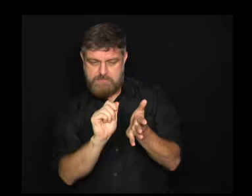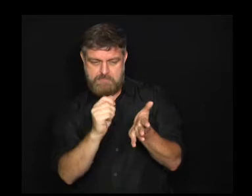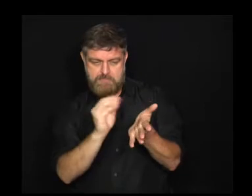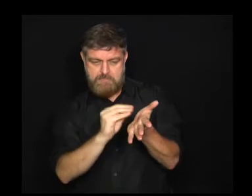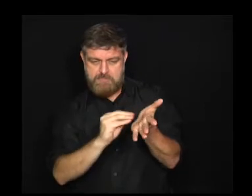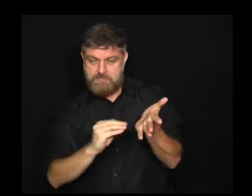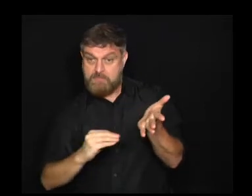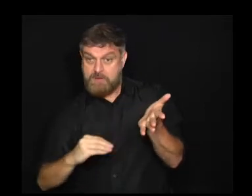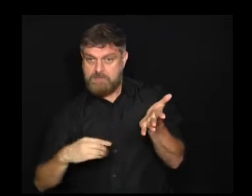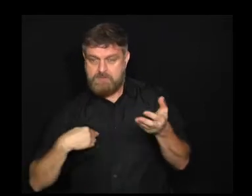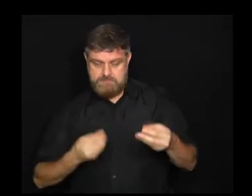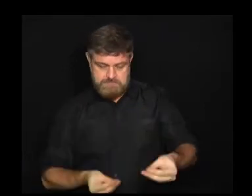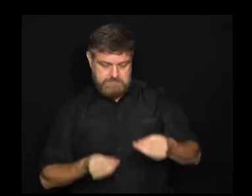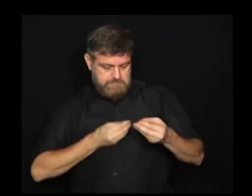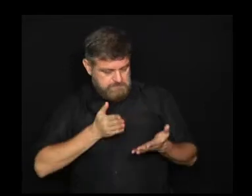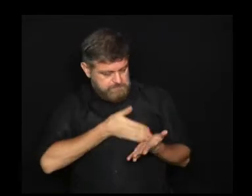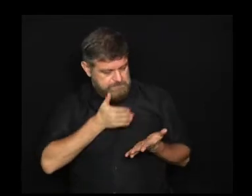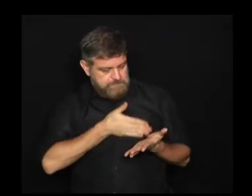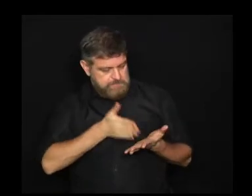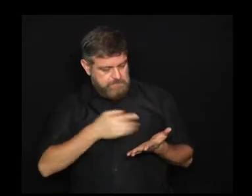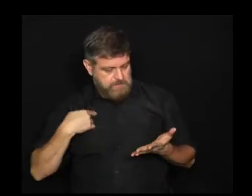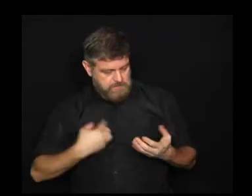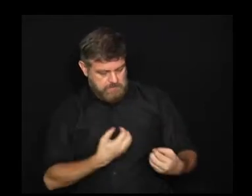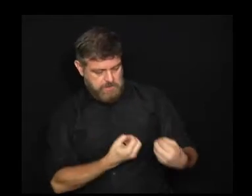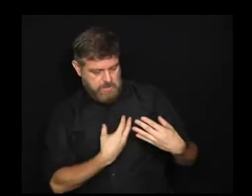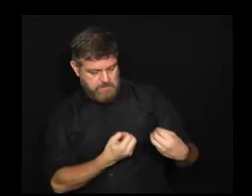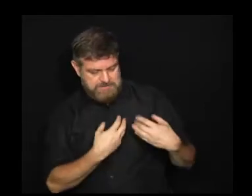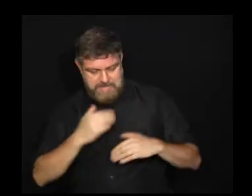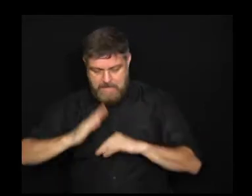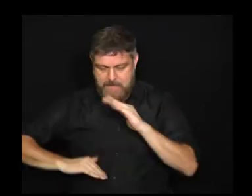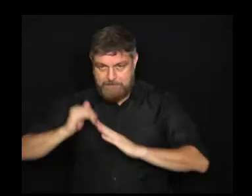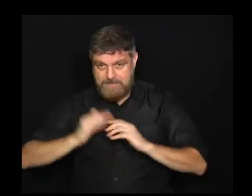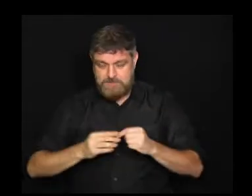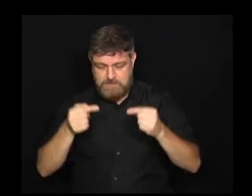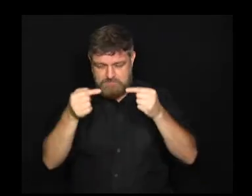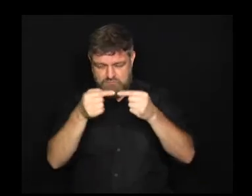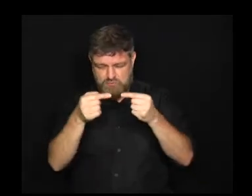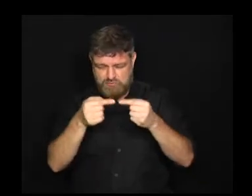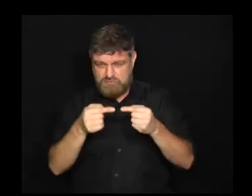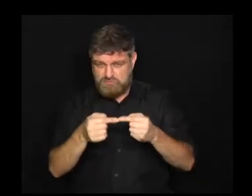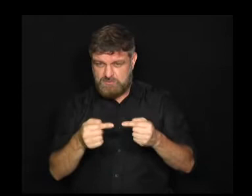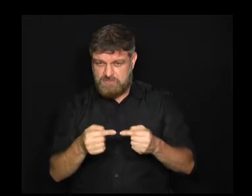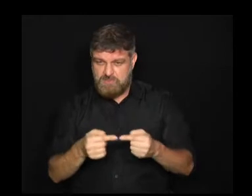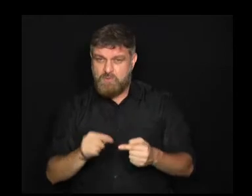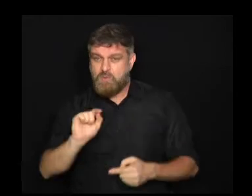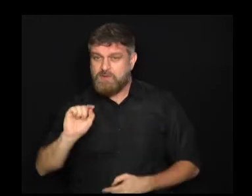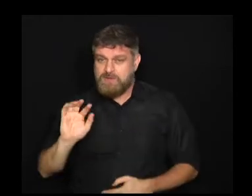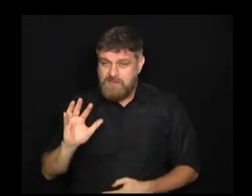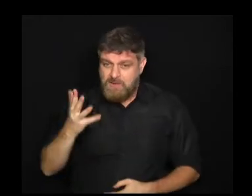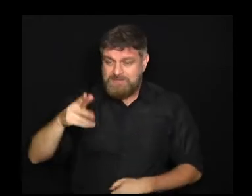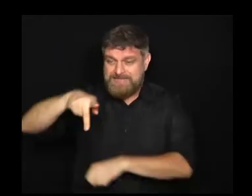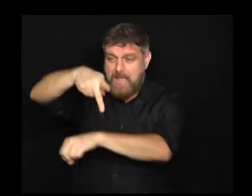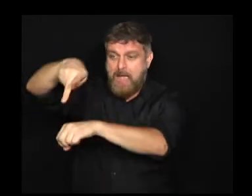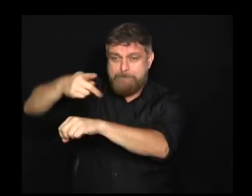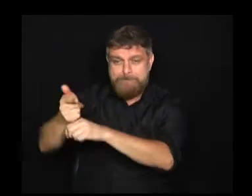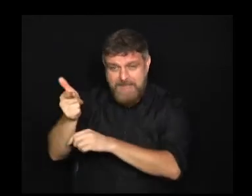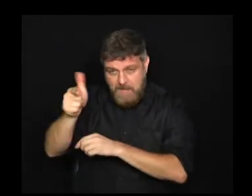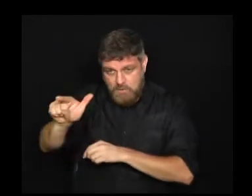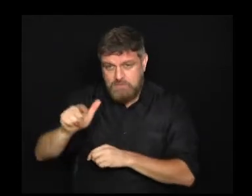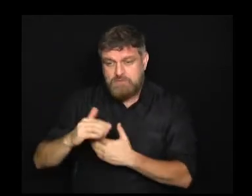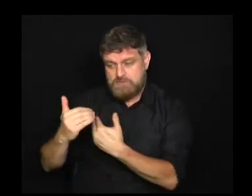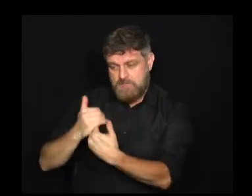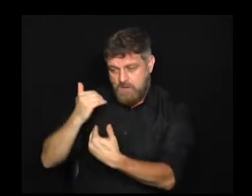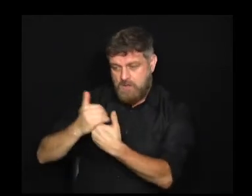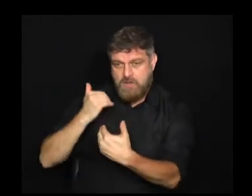está norteando todas as ações. Eles estão muito alinhados com o que tem sido feito em outros países e recomendado